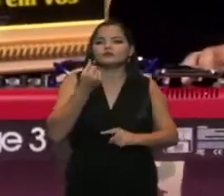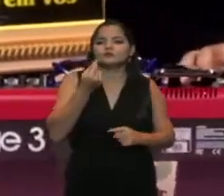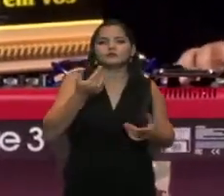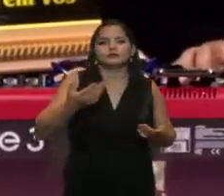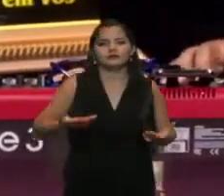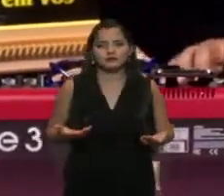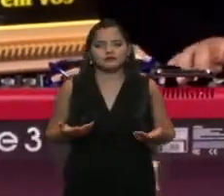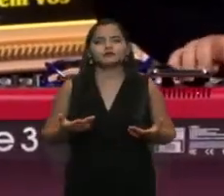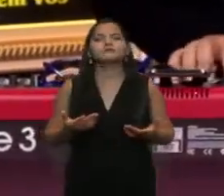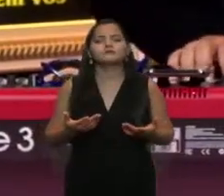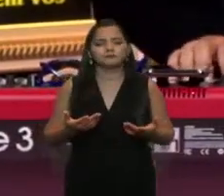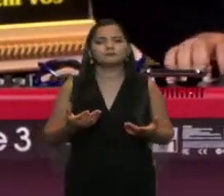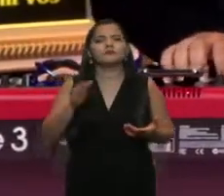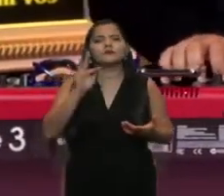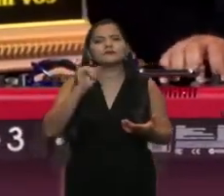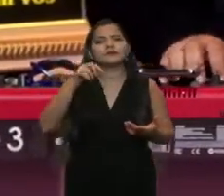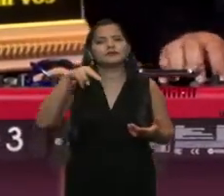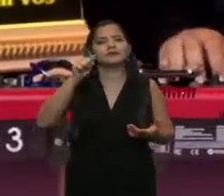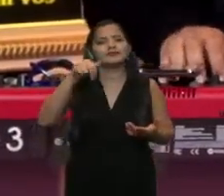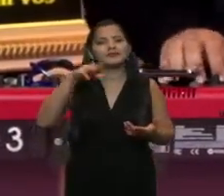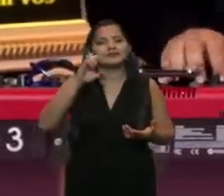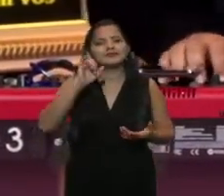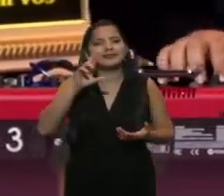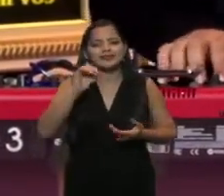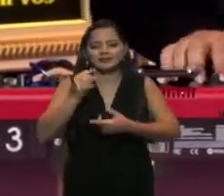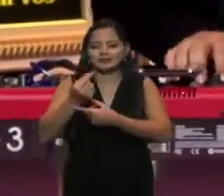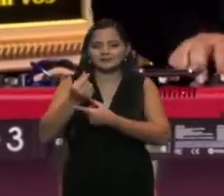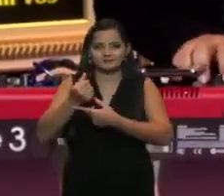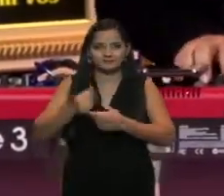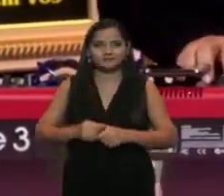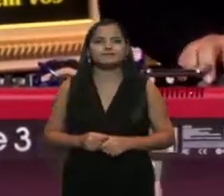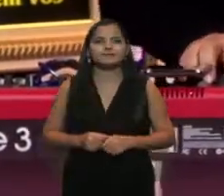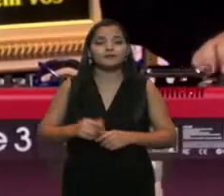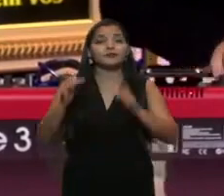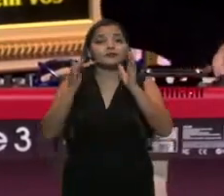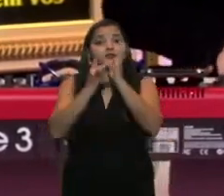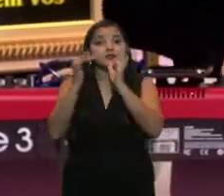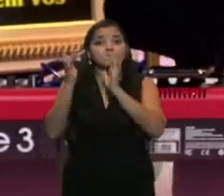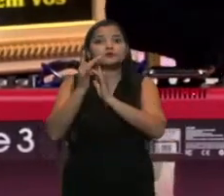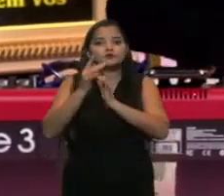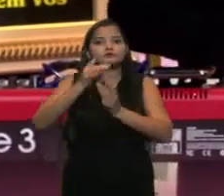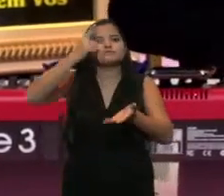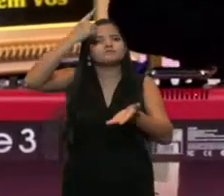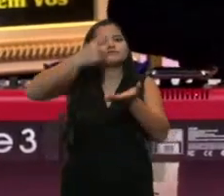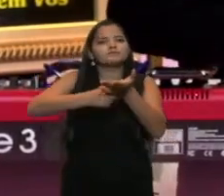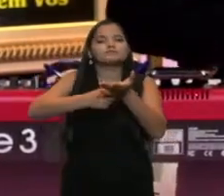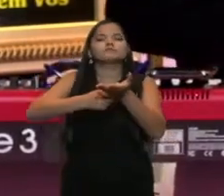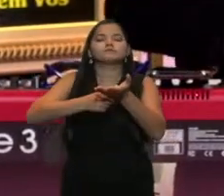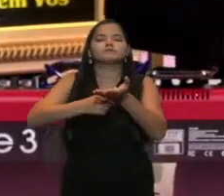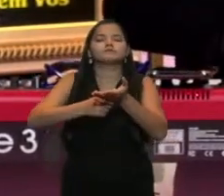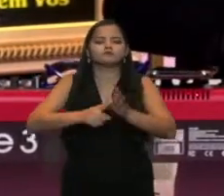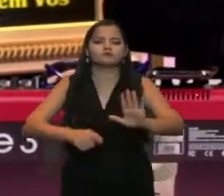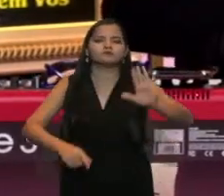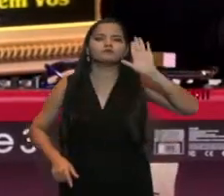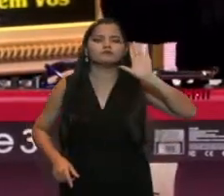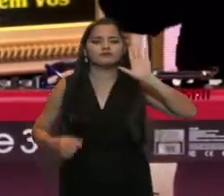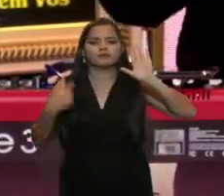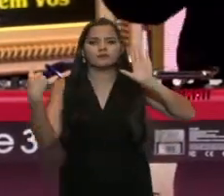Jesus nos prometeu vida em abundância. E Ele